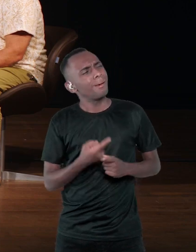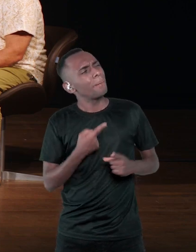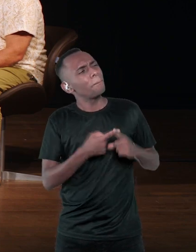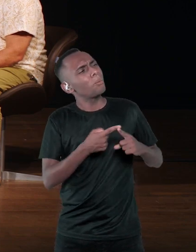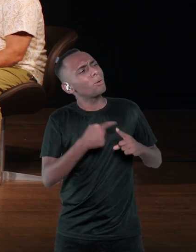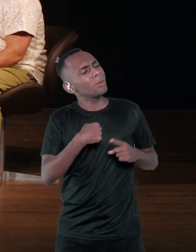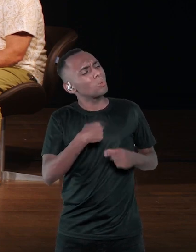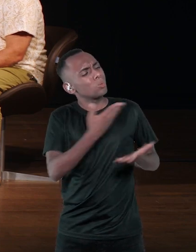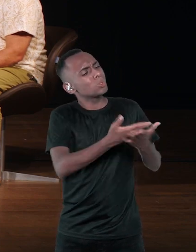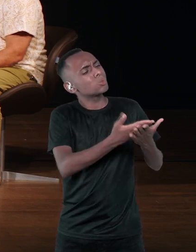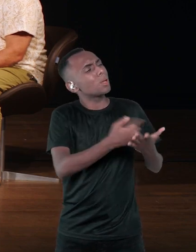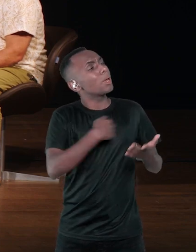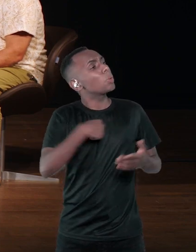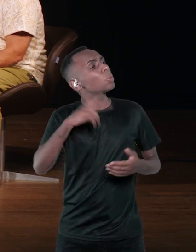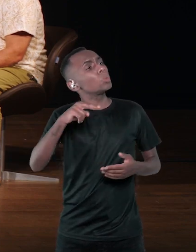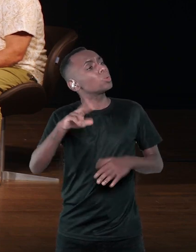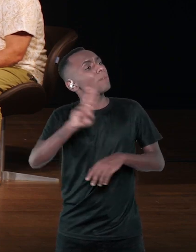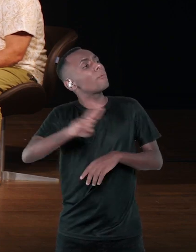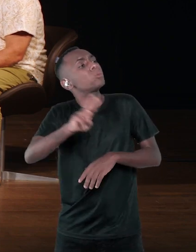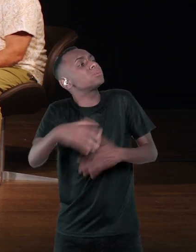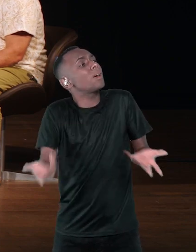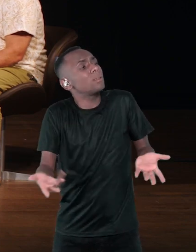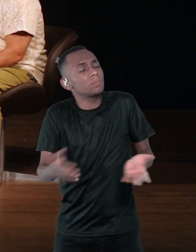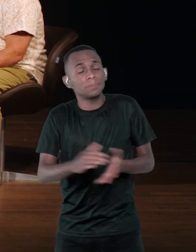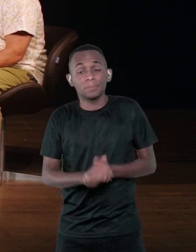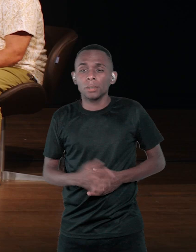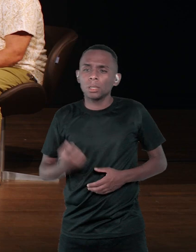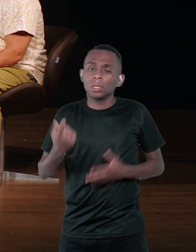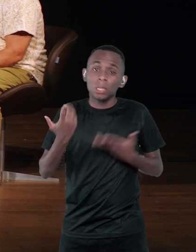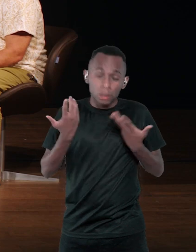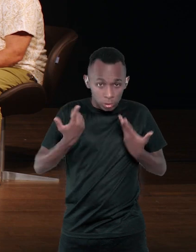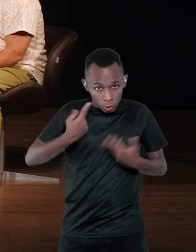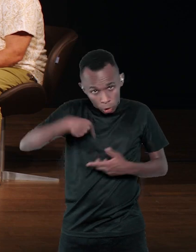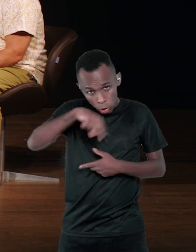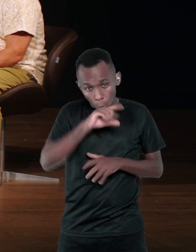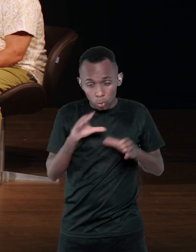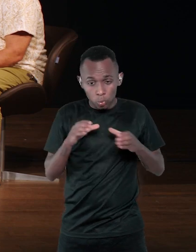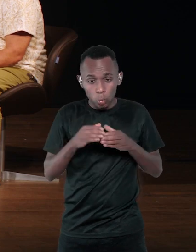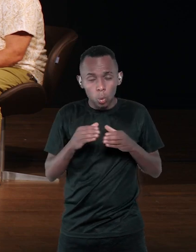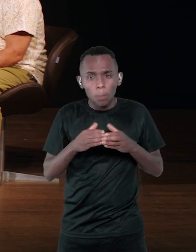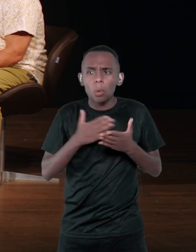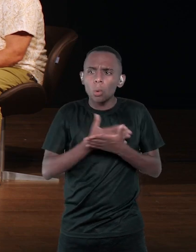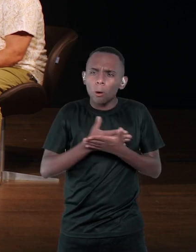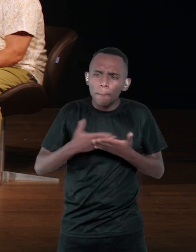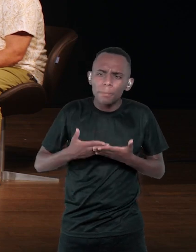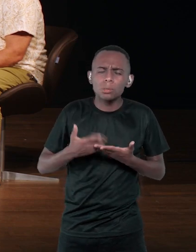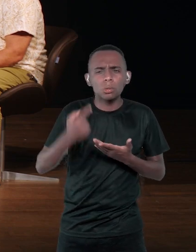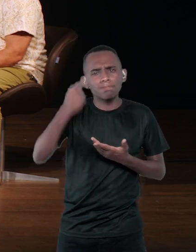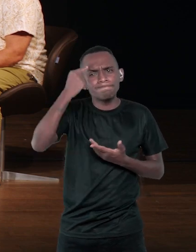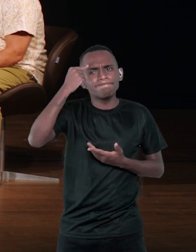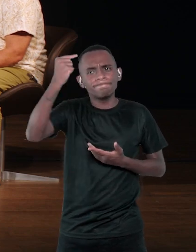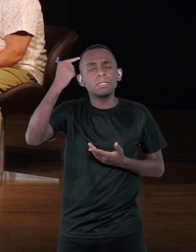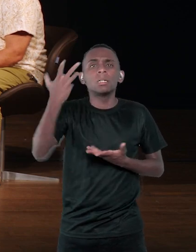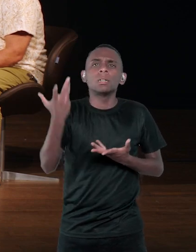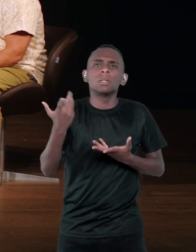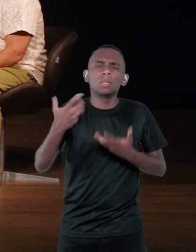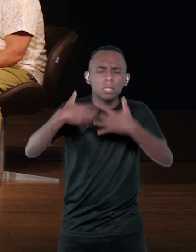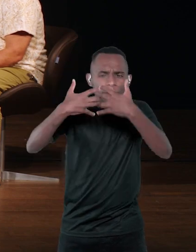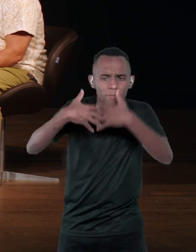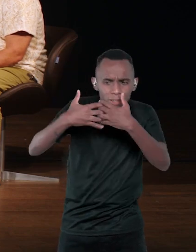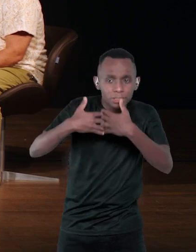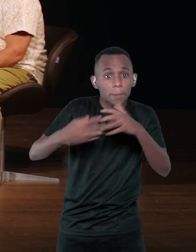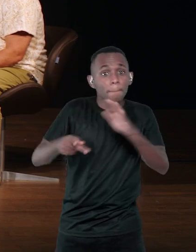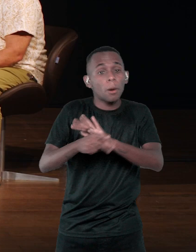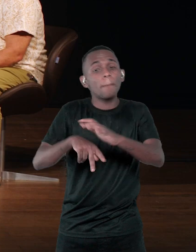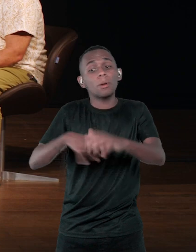eu nunca vou usar? E aí a gente também passou a olhar para para esse fazer pedagógico, o Planeta.com,